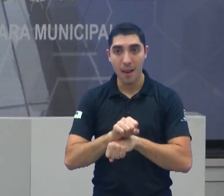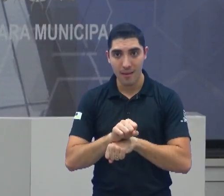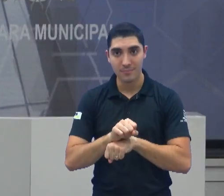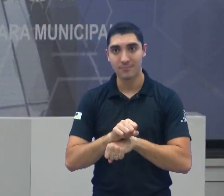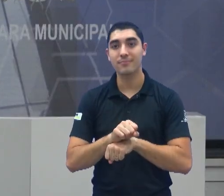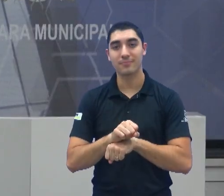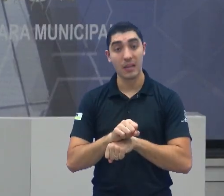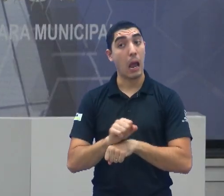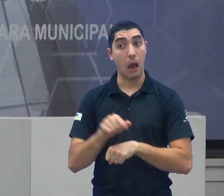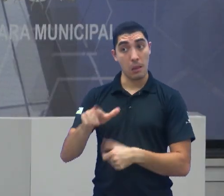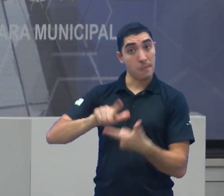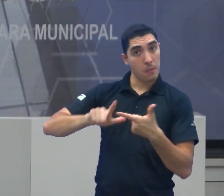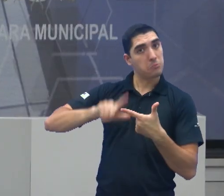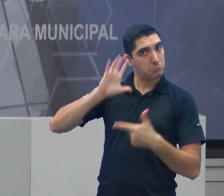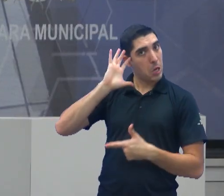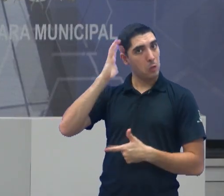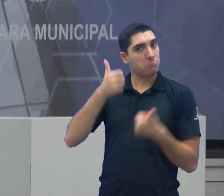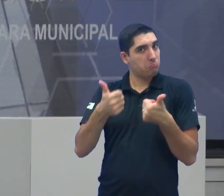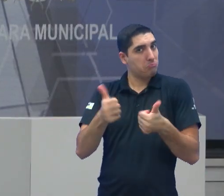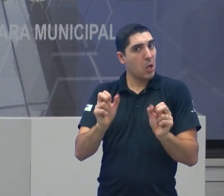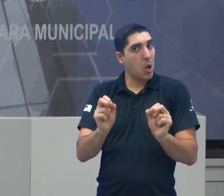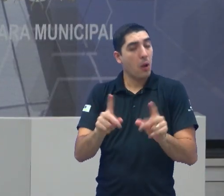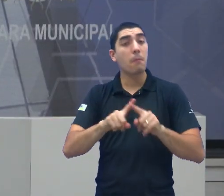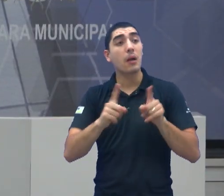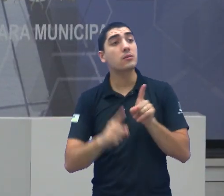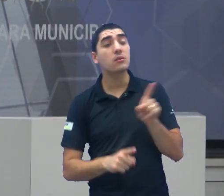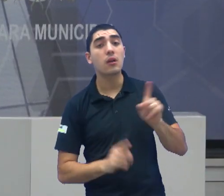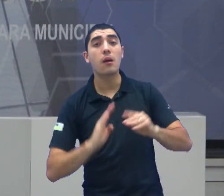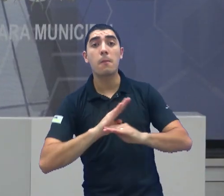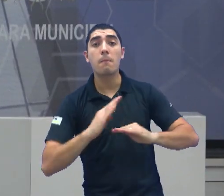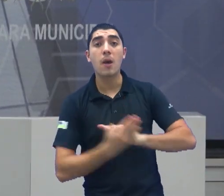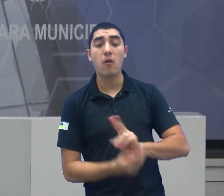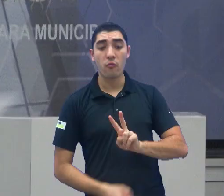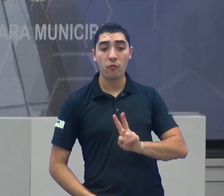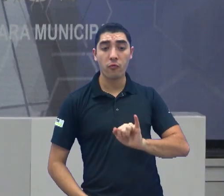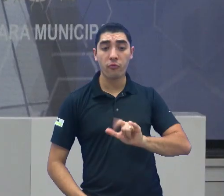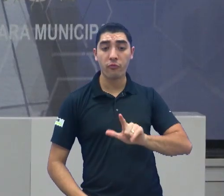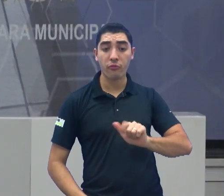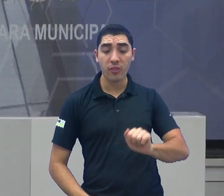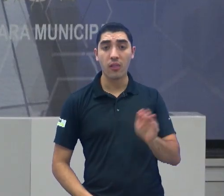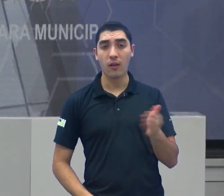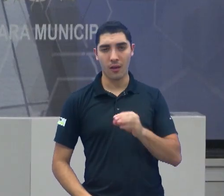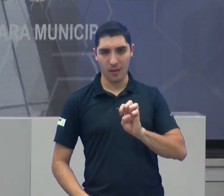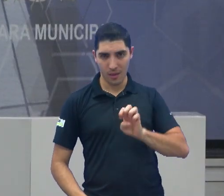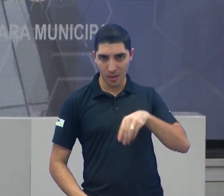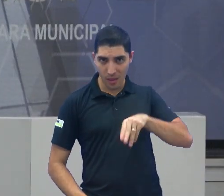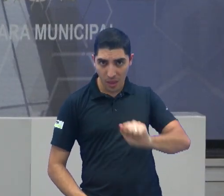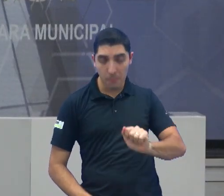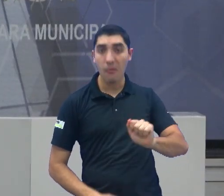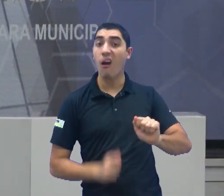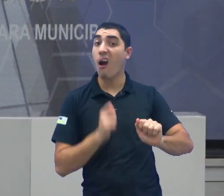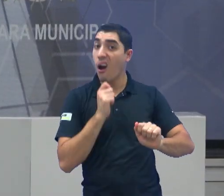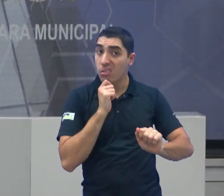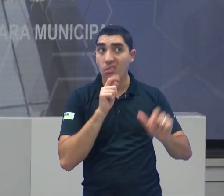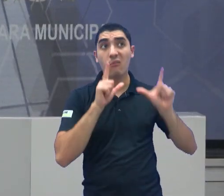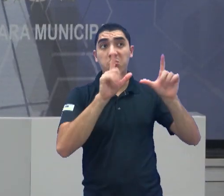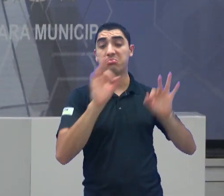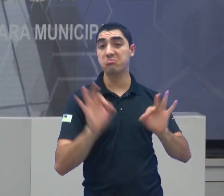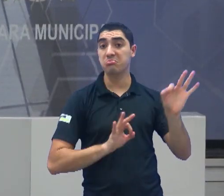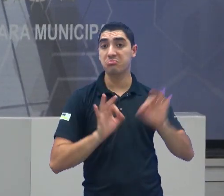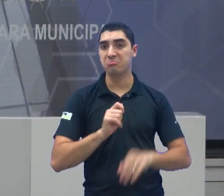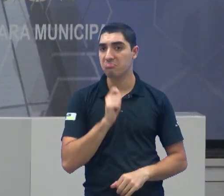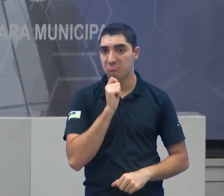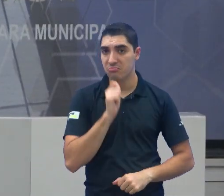problema. E até agora, na Vila Ema, a gente não teve esse retorno. E, por incrível que pareça,